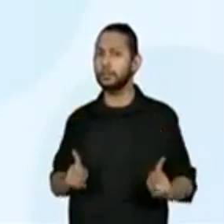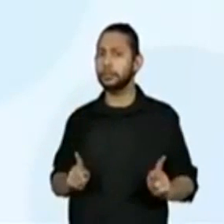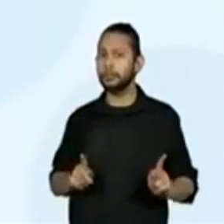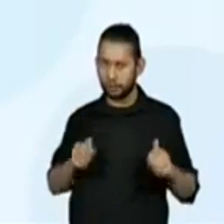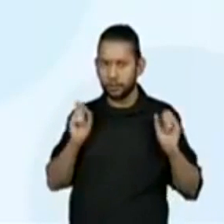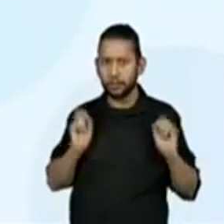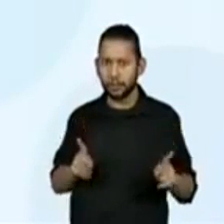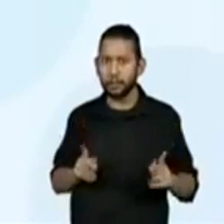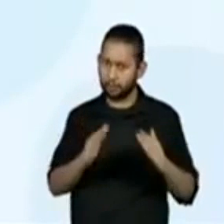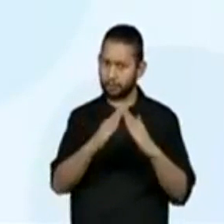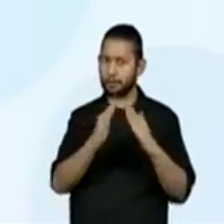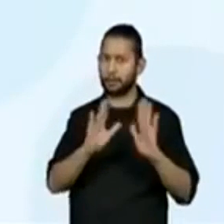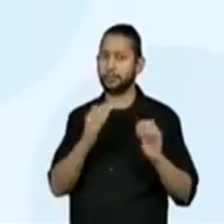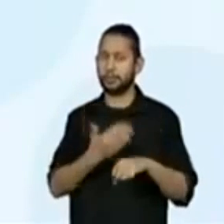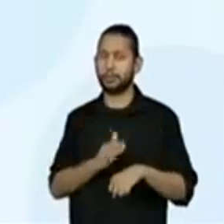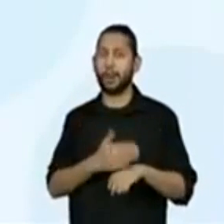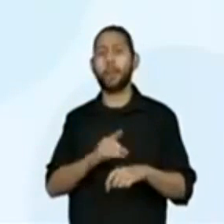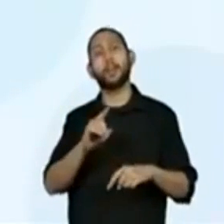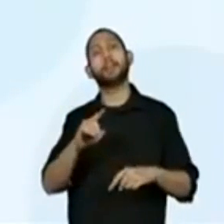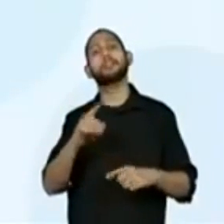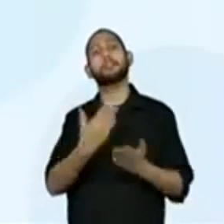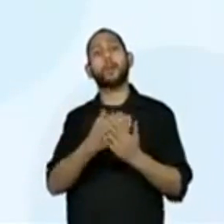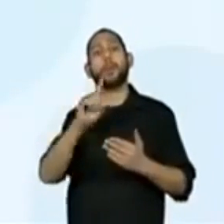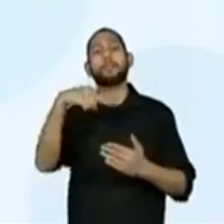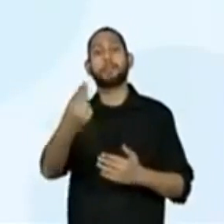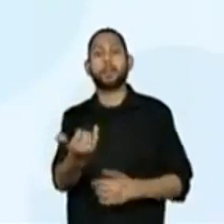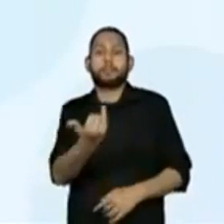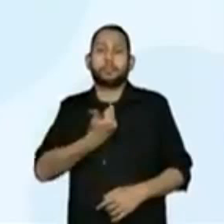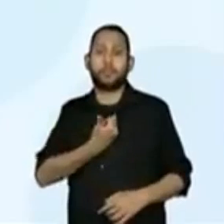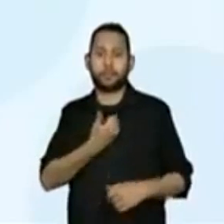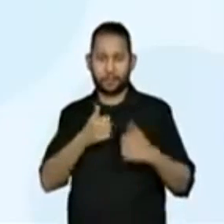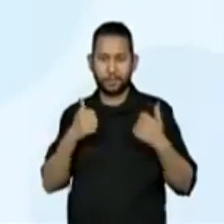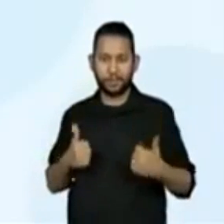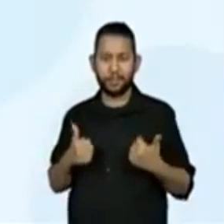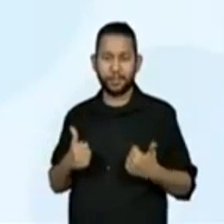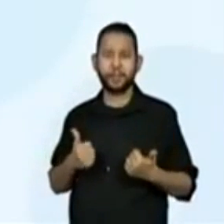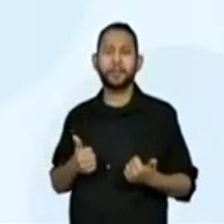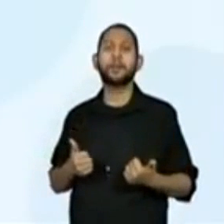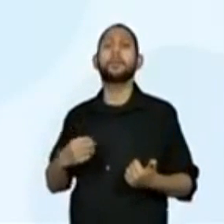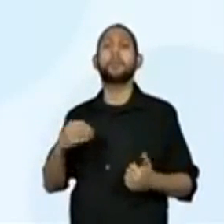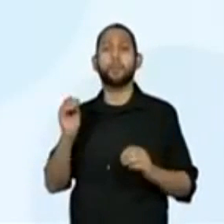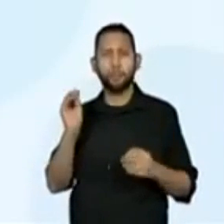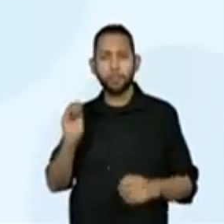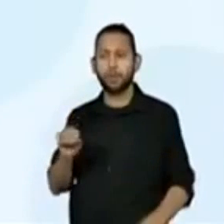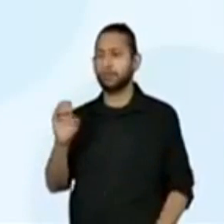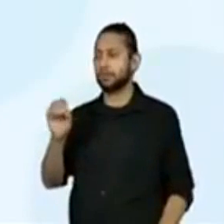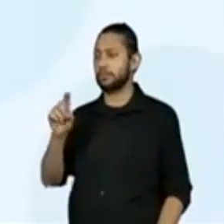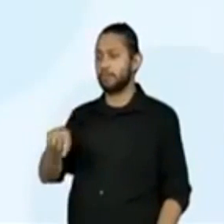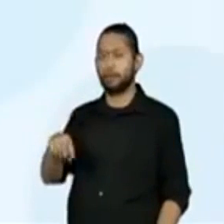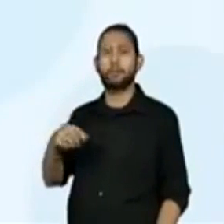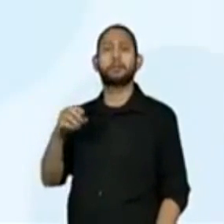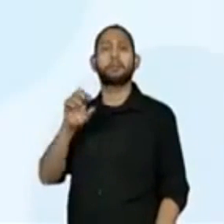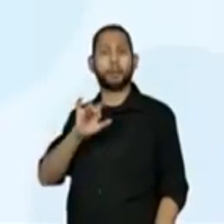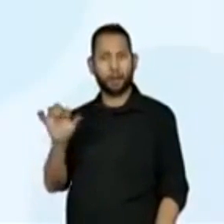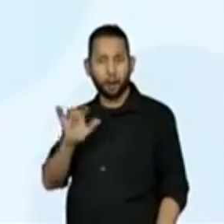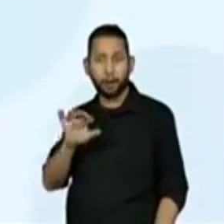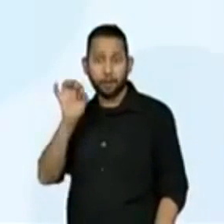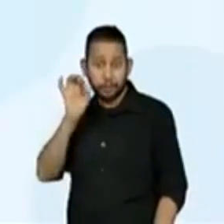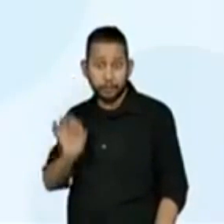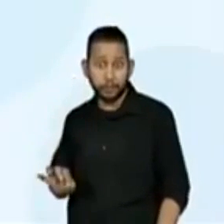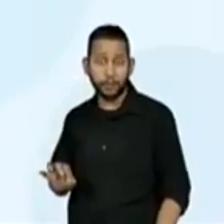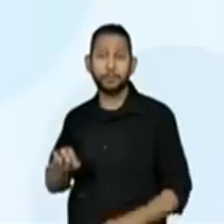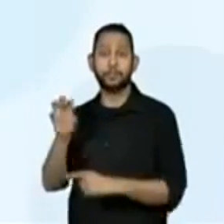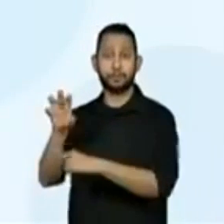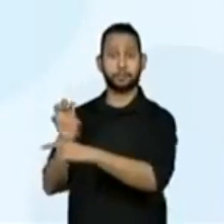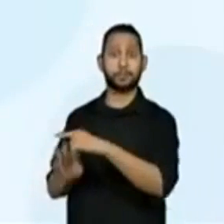5,50 em casa. Certo? Vocês treinam em casa. Coloca na forma decimal e coloca na forma de